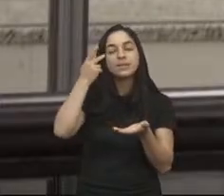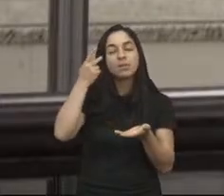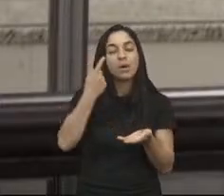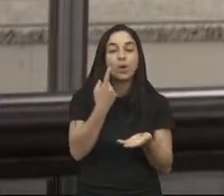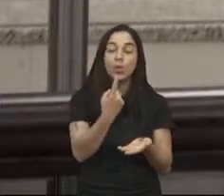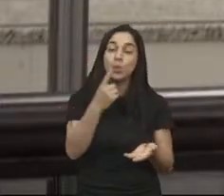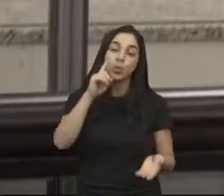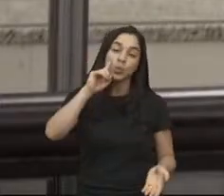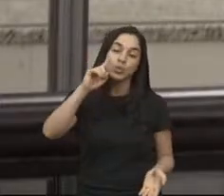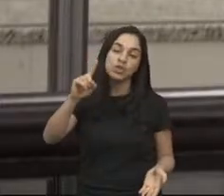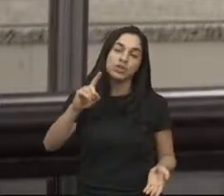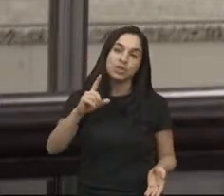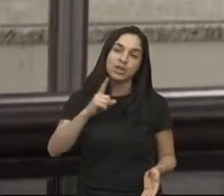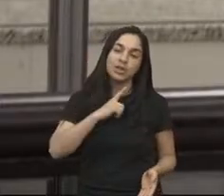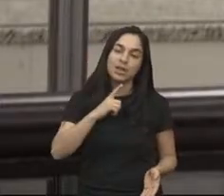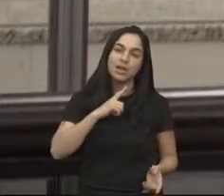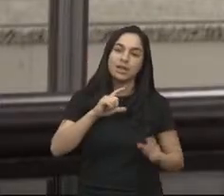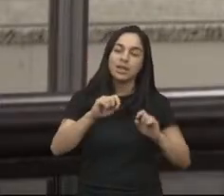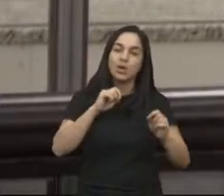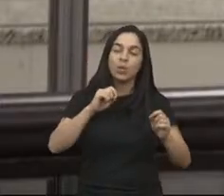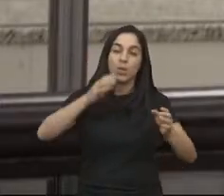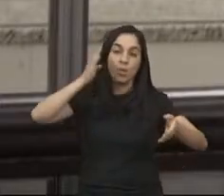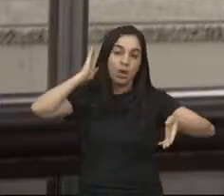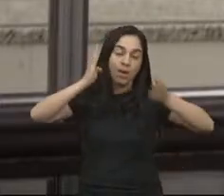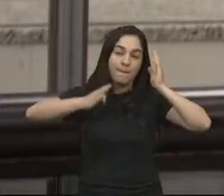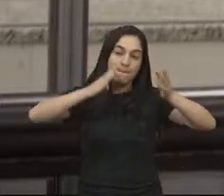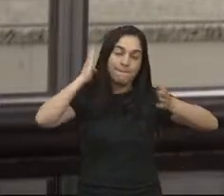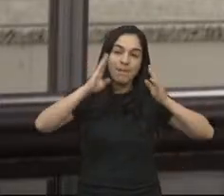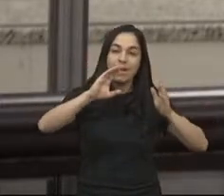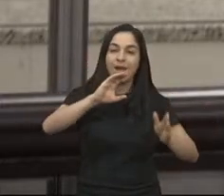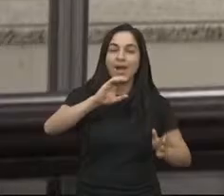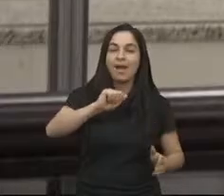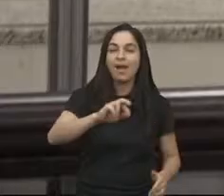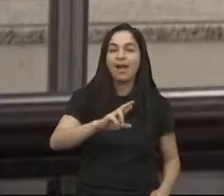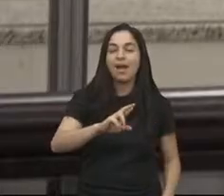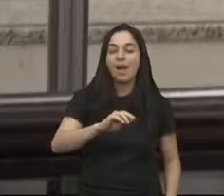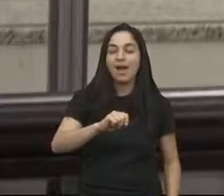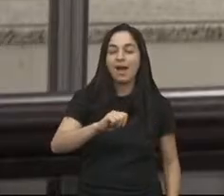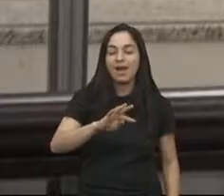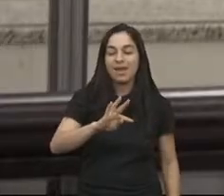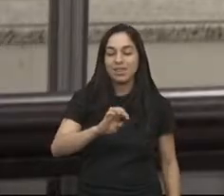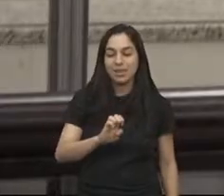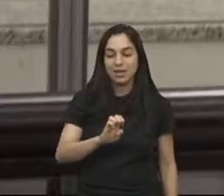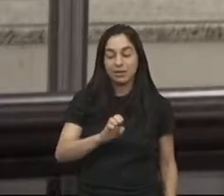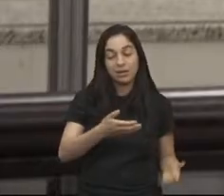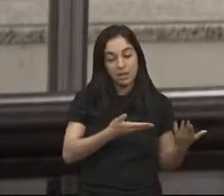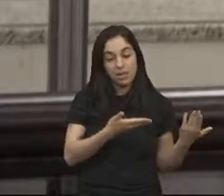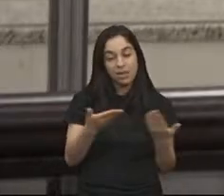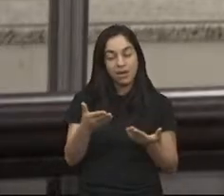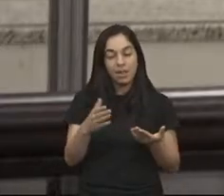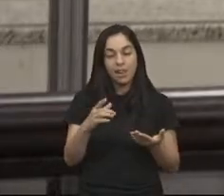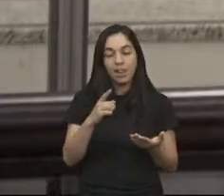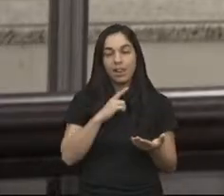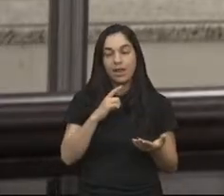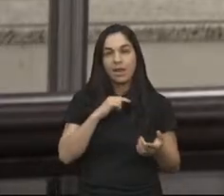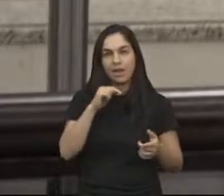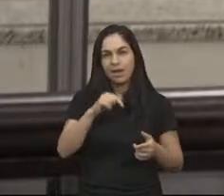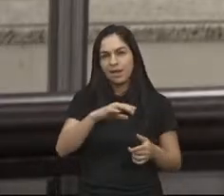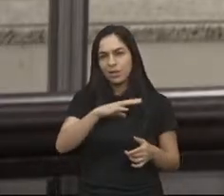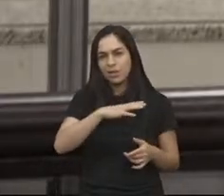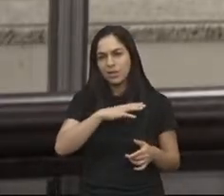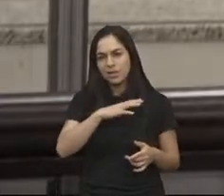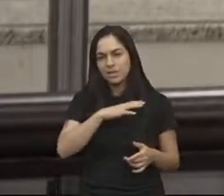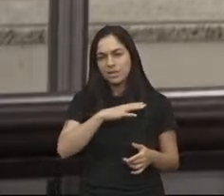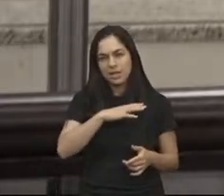dia, teria que ter uma carreta para levar todo esse material para São Paulo. Nossa cidade comportaria uma carreta no centro da